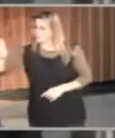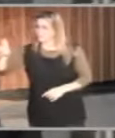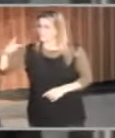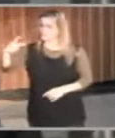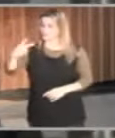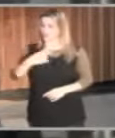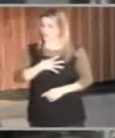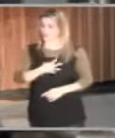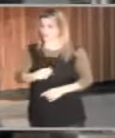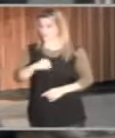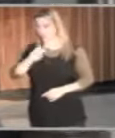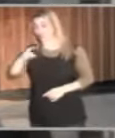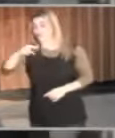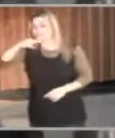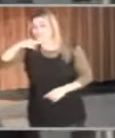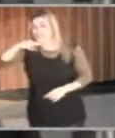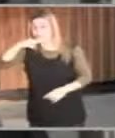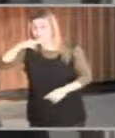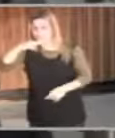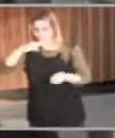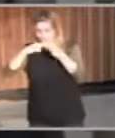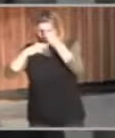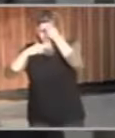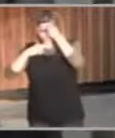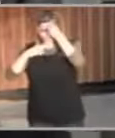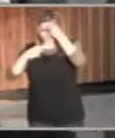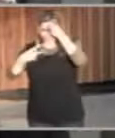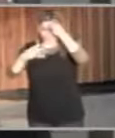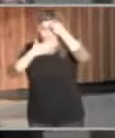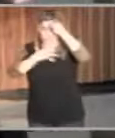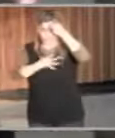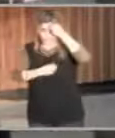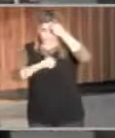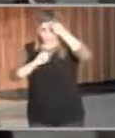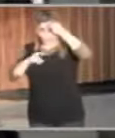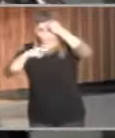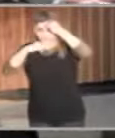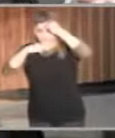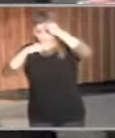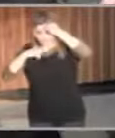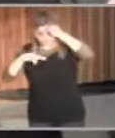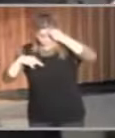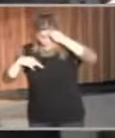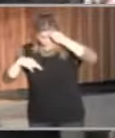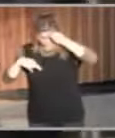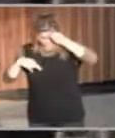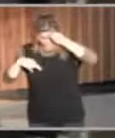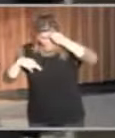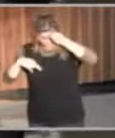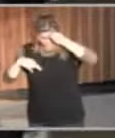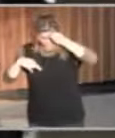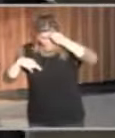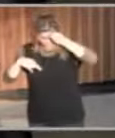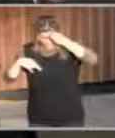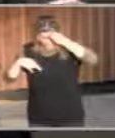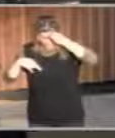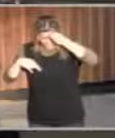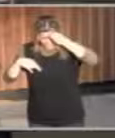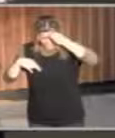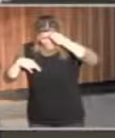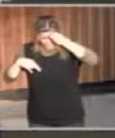filhos filhos e netos está combinado assim tá e nós vamos fazer uma coisa que era muito comum no